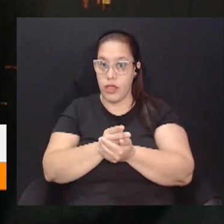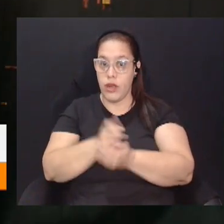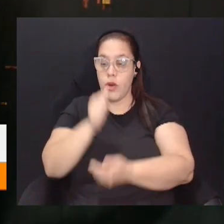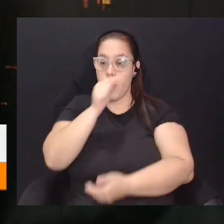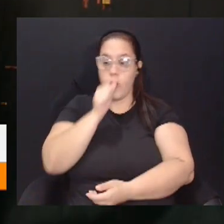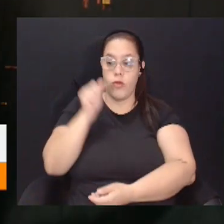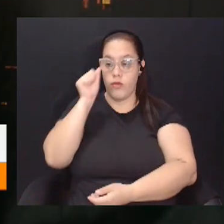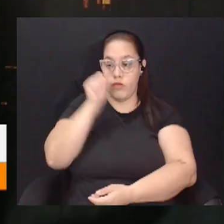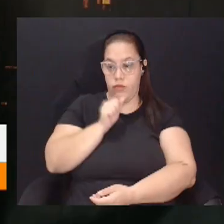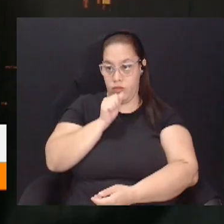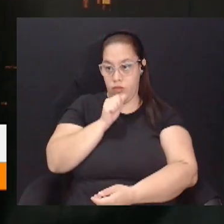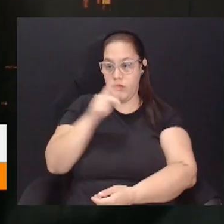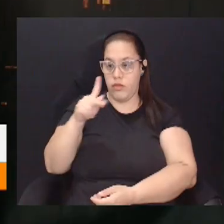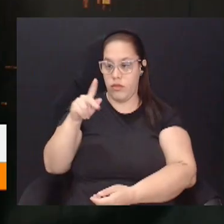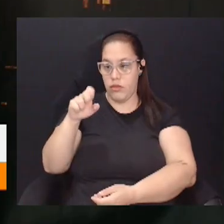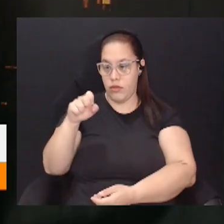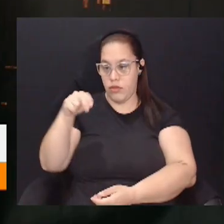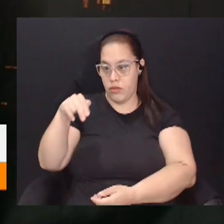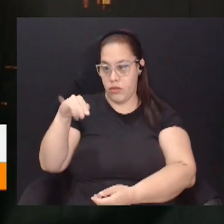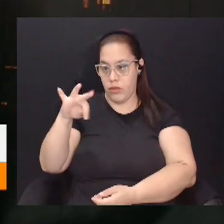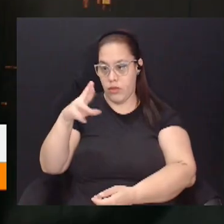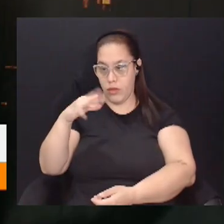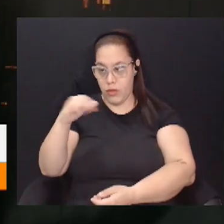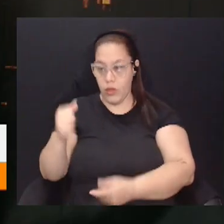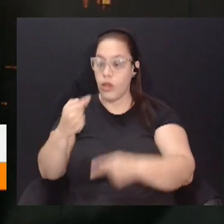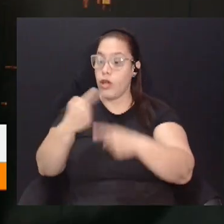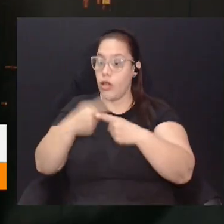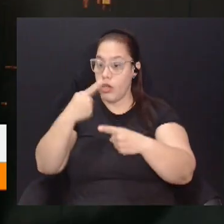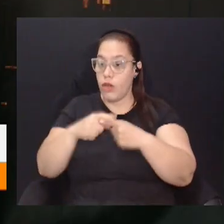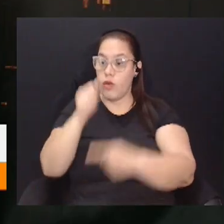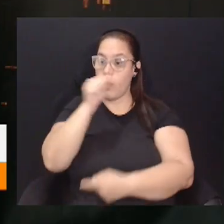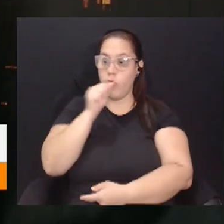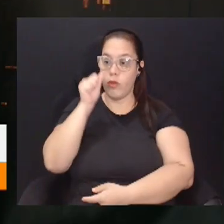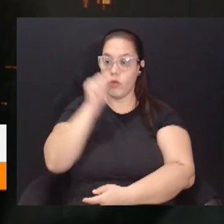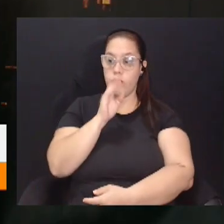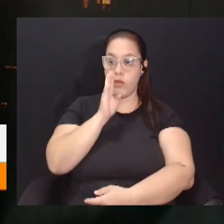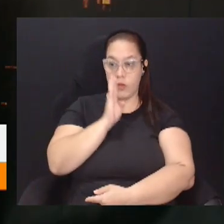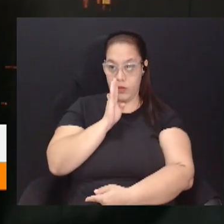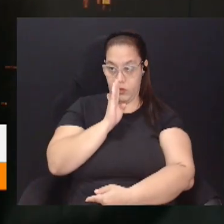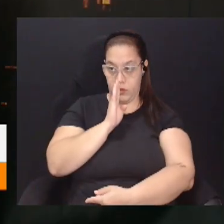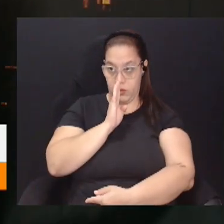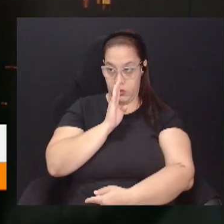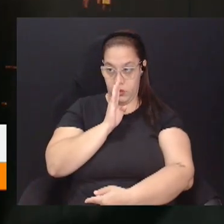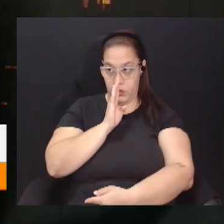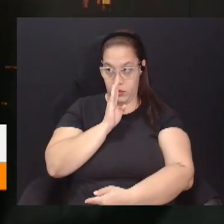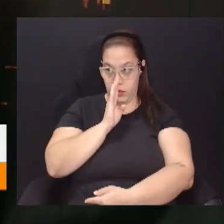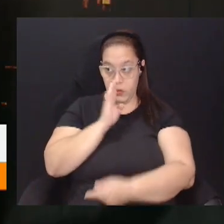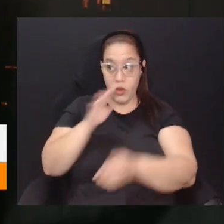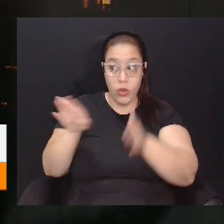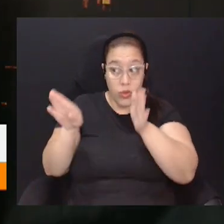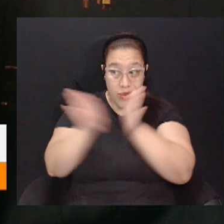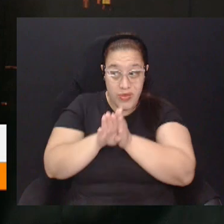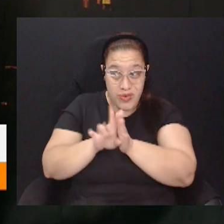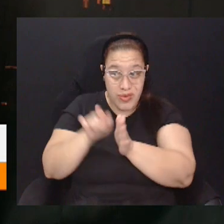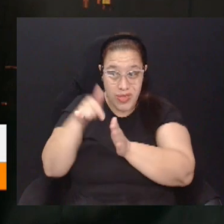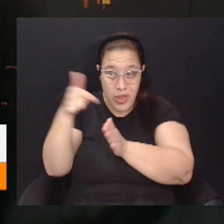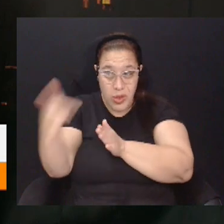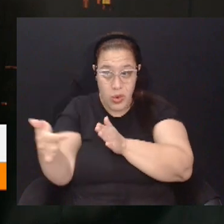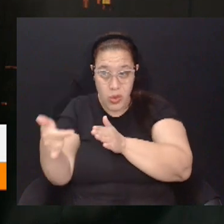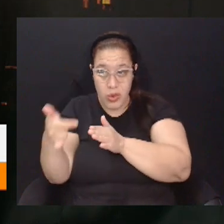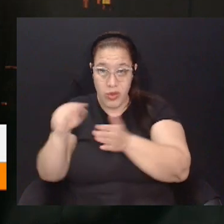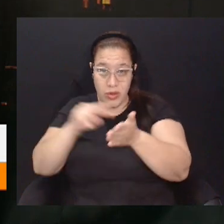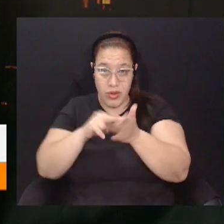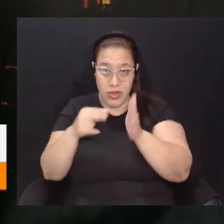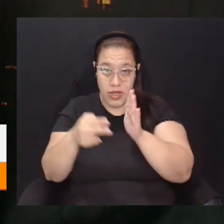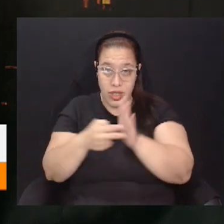de onde vem a penitência, né, o porquê fazer a penitência e quando a penitência ela vem com outro lado, aquele lado da